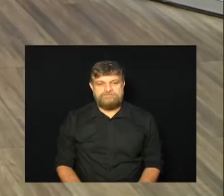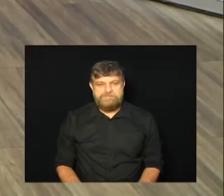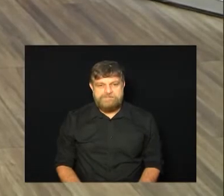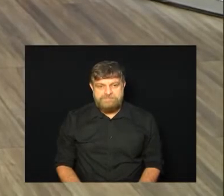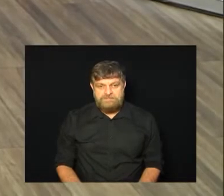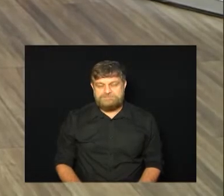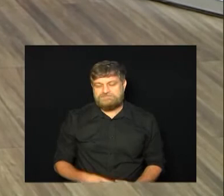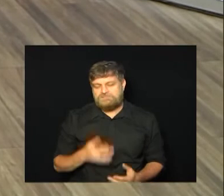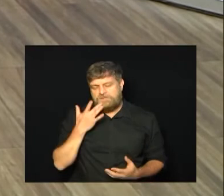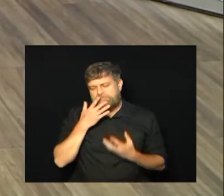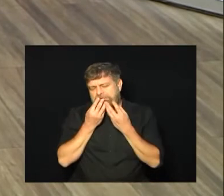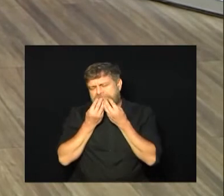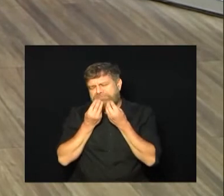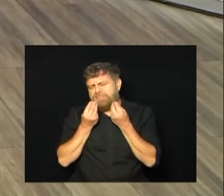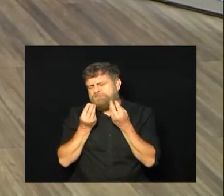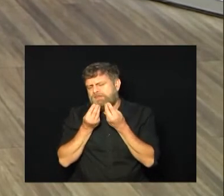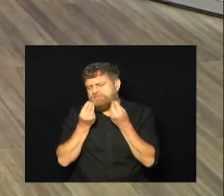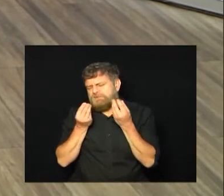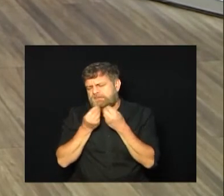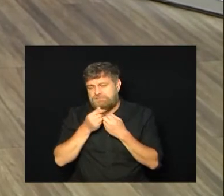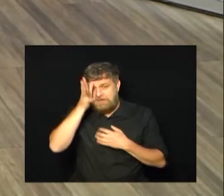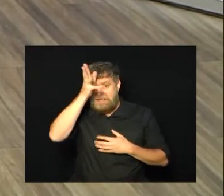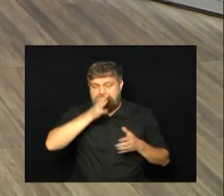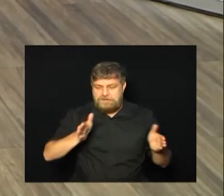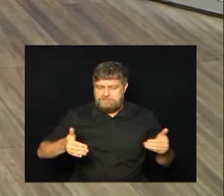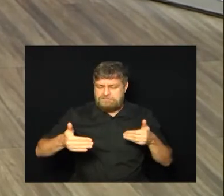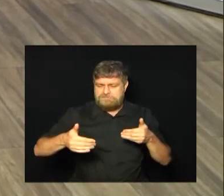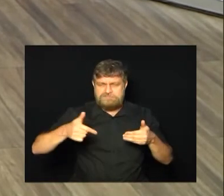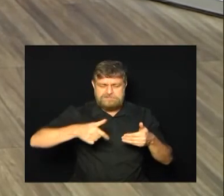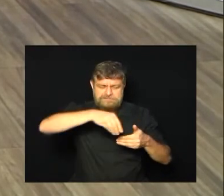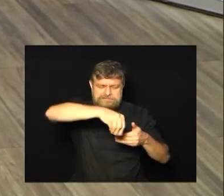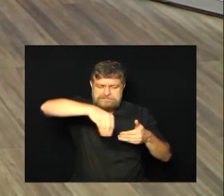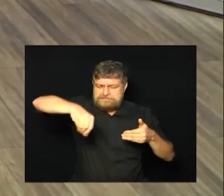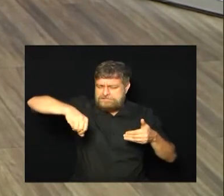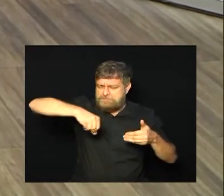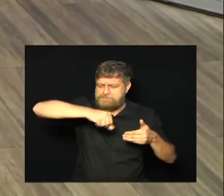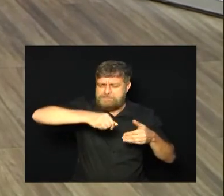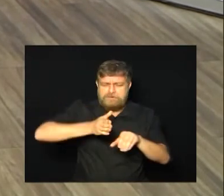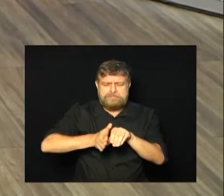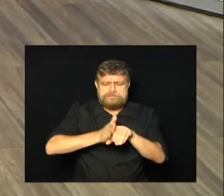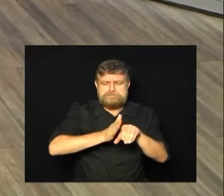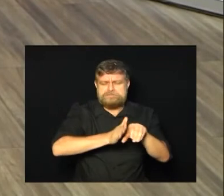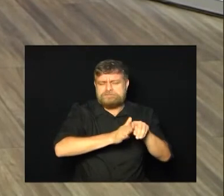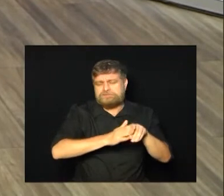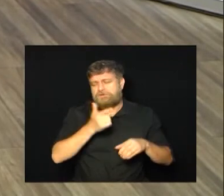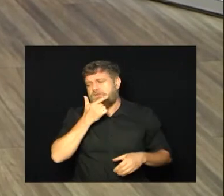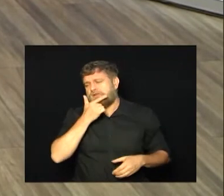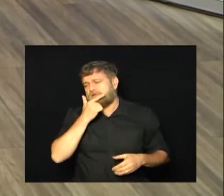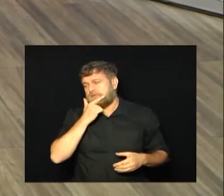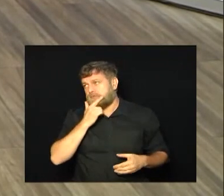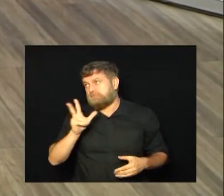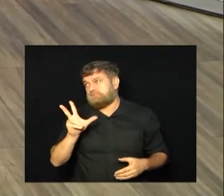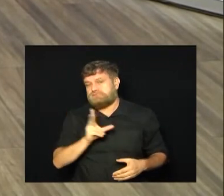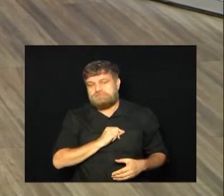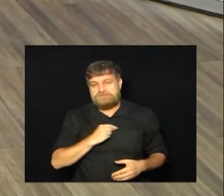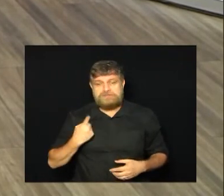De dar água na boca, né? Esse fricassê de frango, você vê ali o frango desfiado com batata palha, com queijo. Ah, meu Deus, eu e a equipe